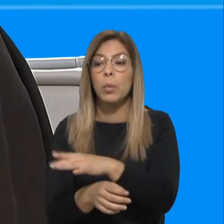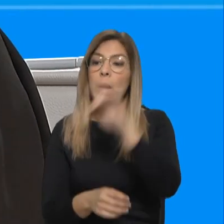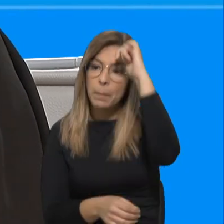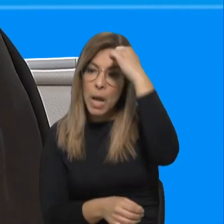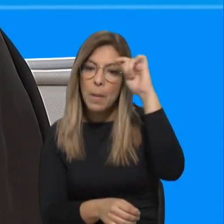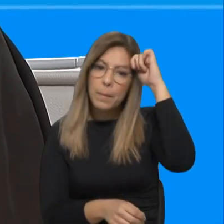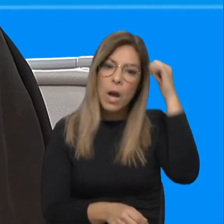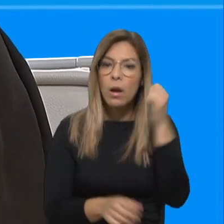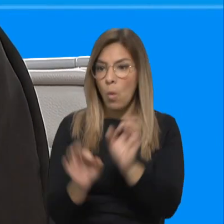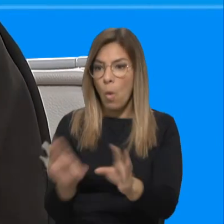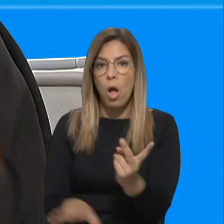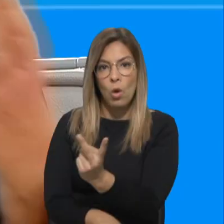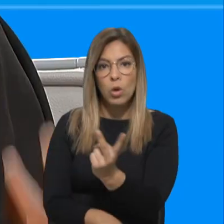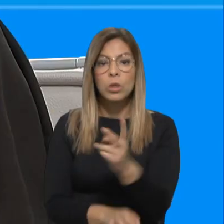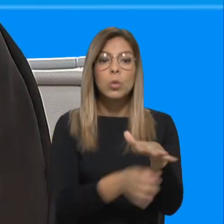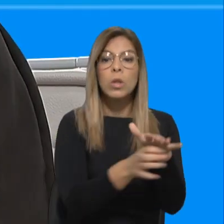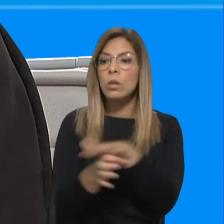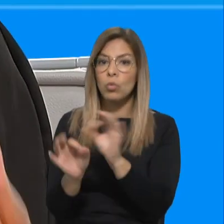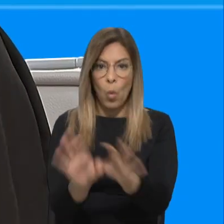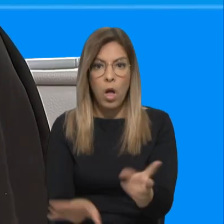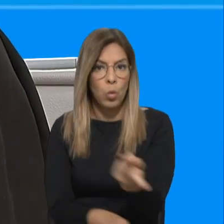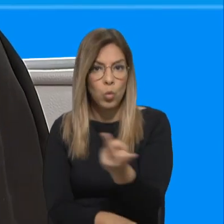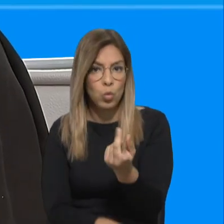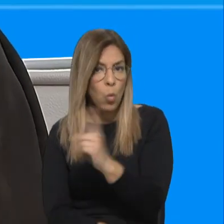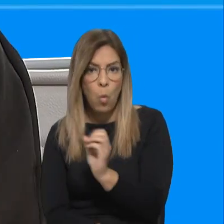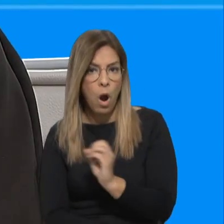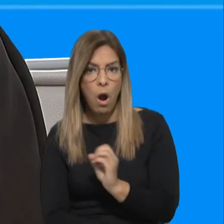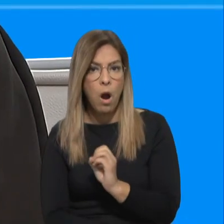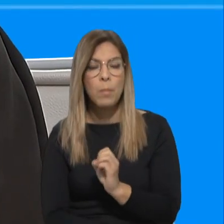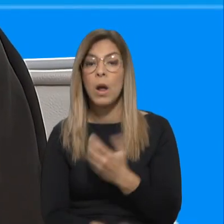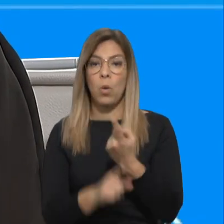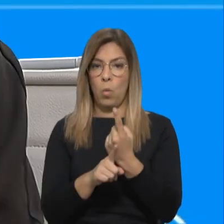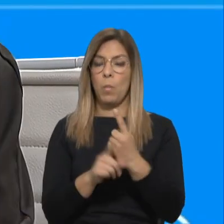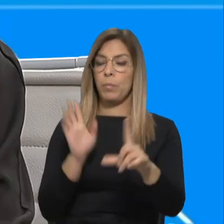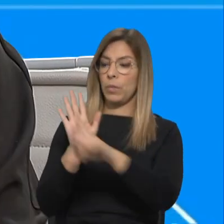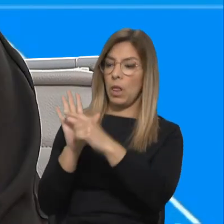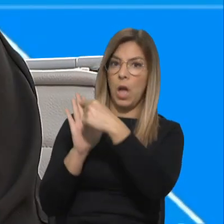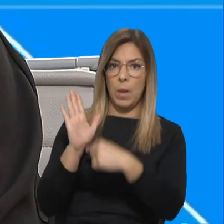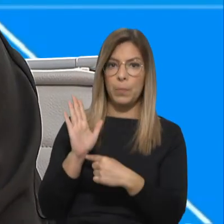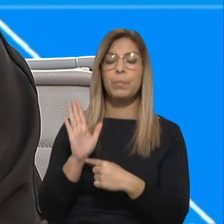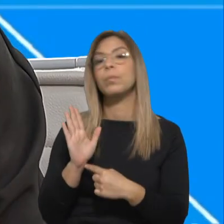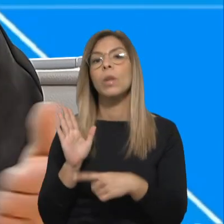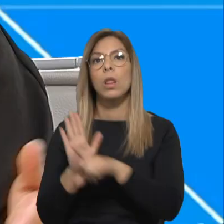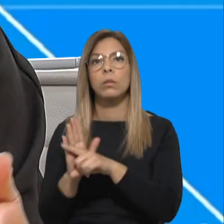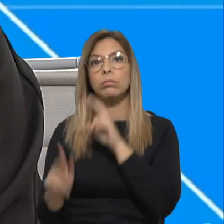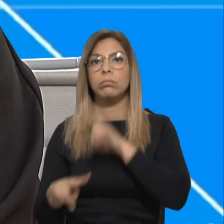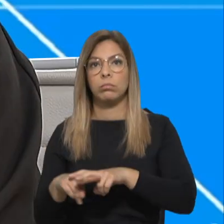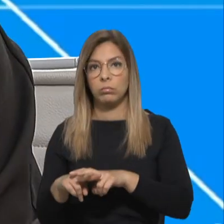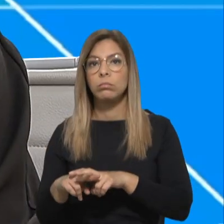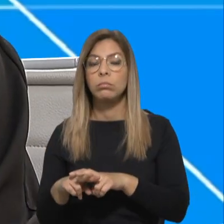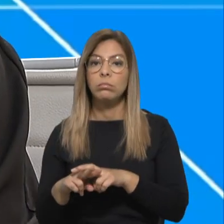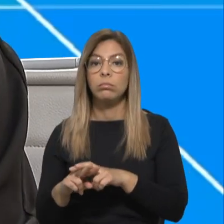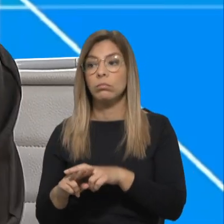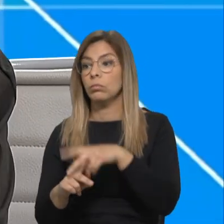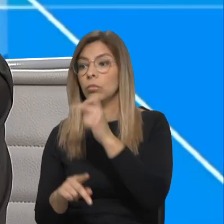há duas situações iguais. E vamos mesmo até pensar na nossa legislação. Para o mesmo crime, nós temos uma pena de prisão que varia, por exemplo, entre 2 e